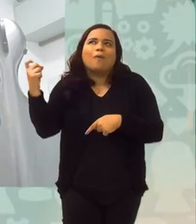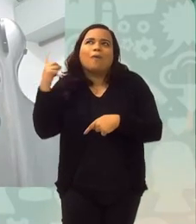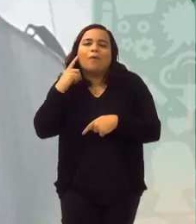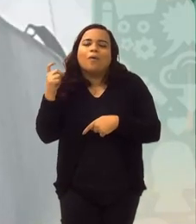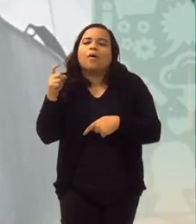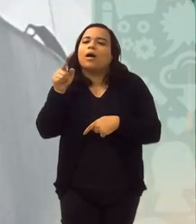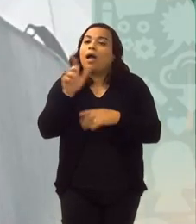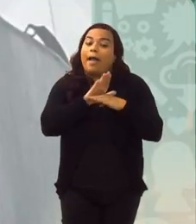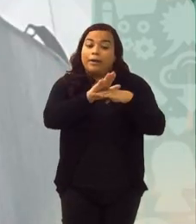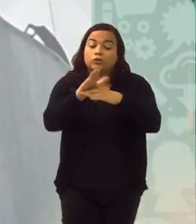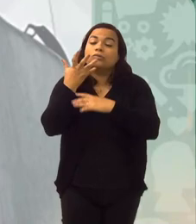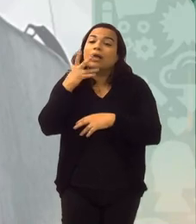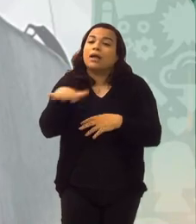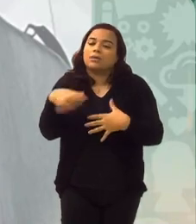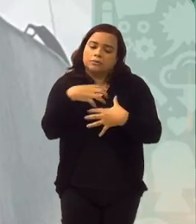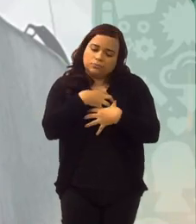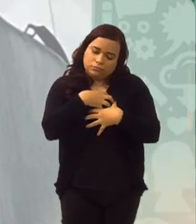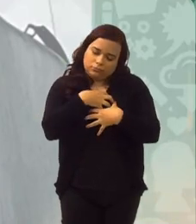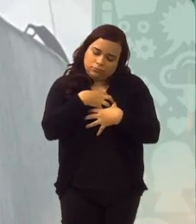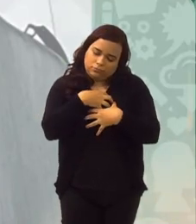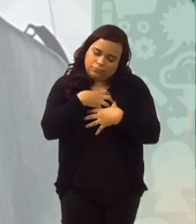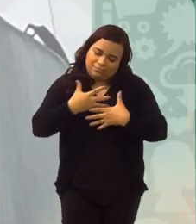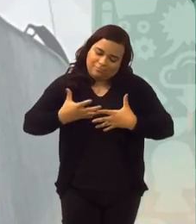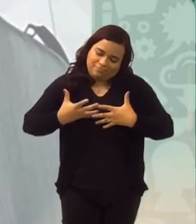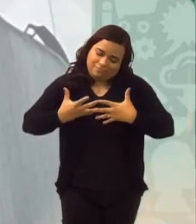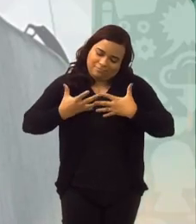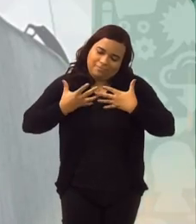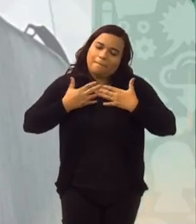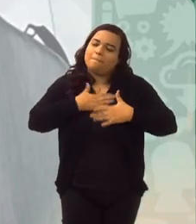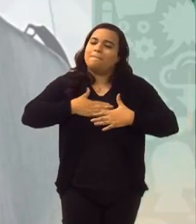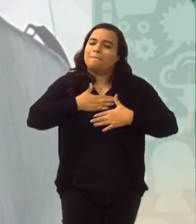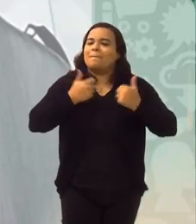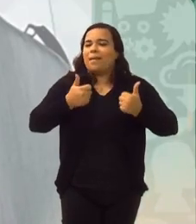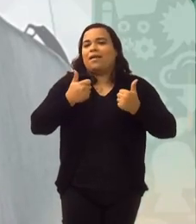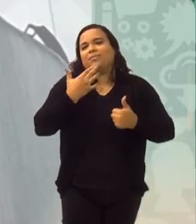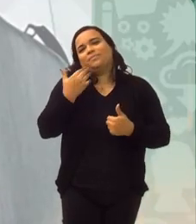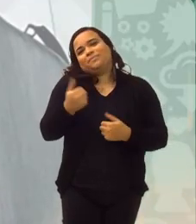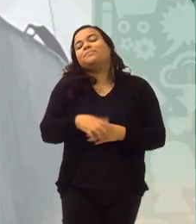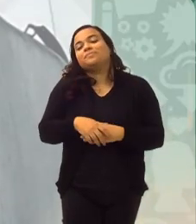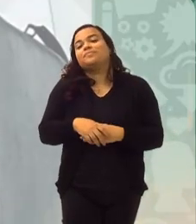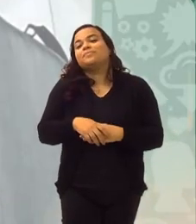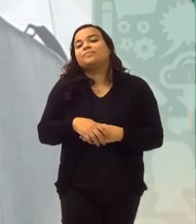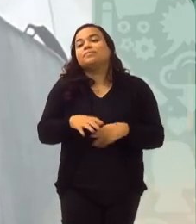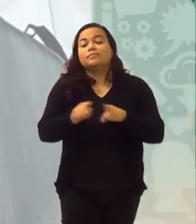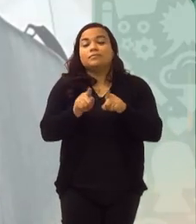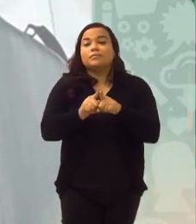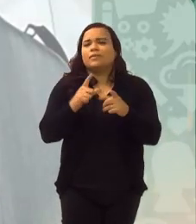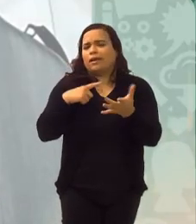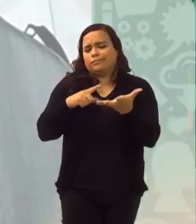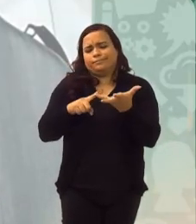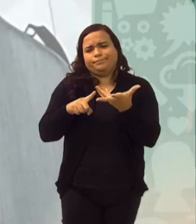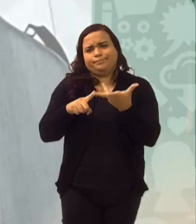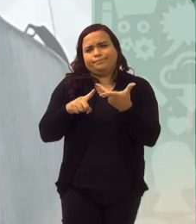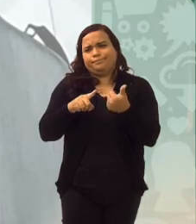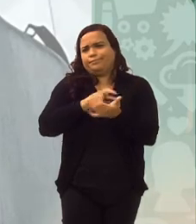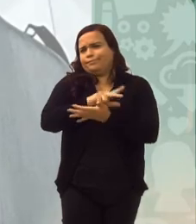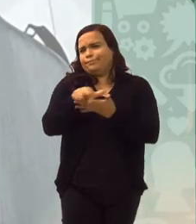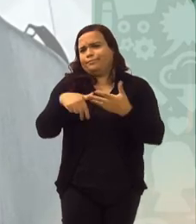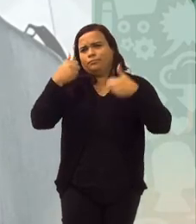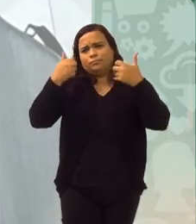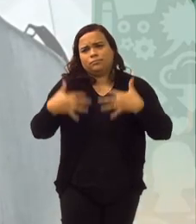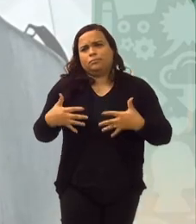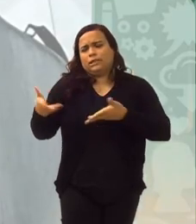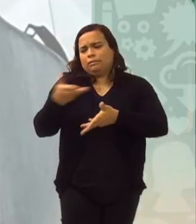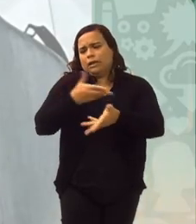som, essas abordagens, assim, elas vão ajudar a criança a se sentir, a ter um bem-estar, né? E as